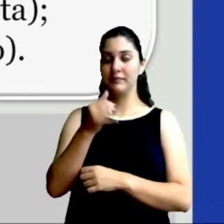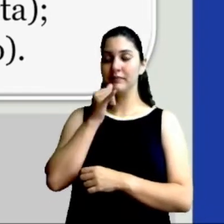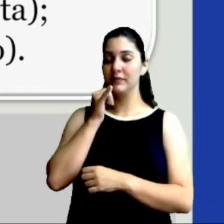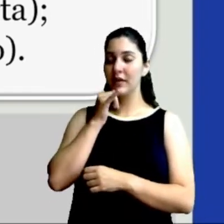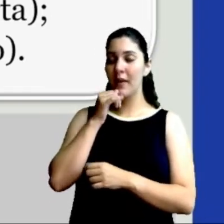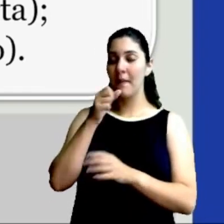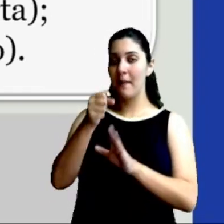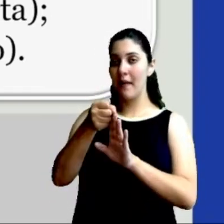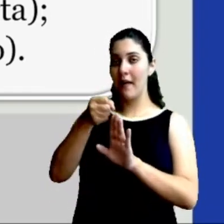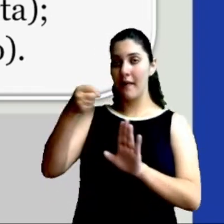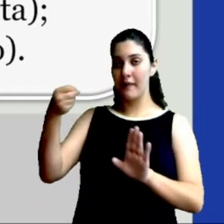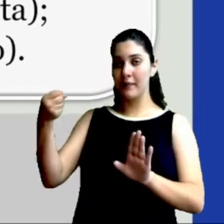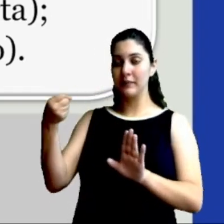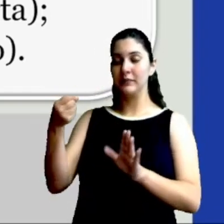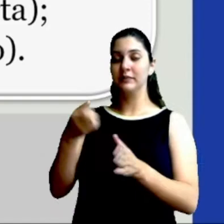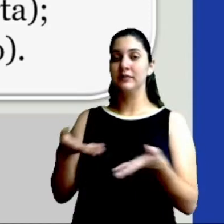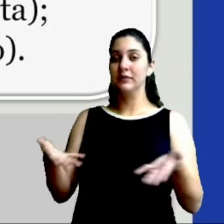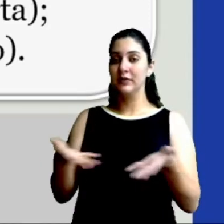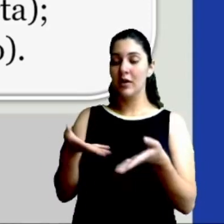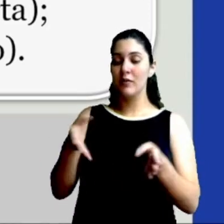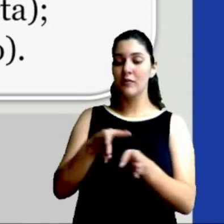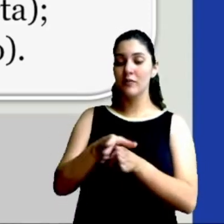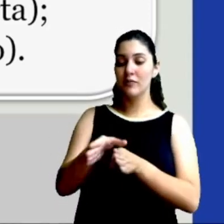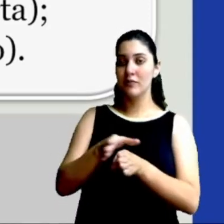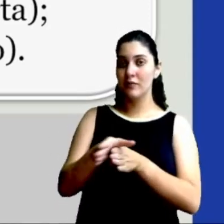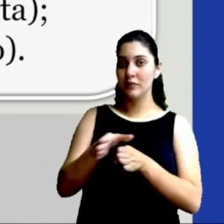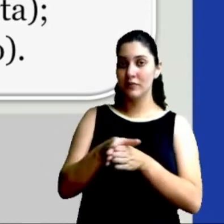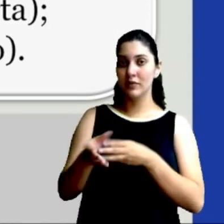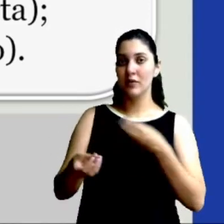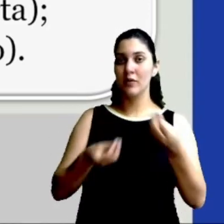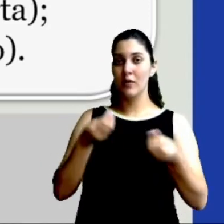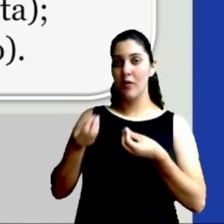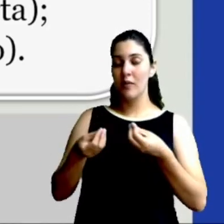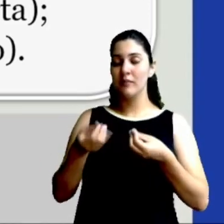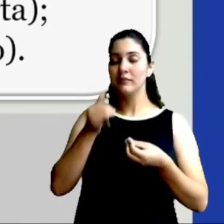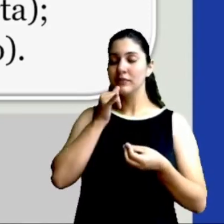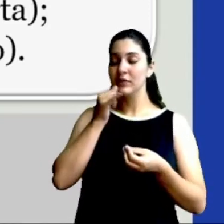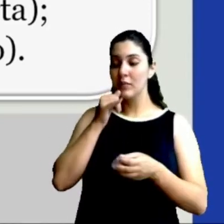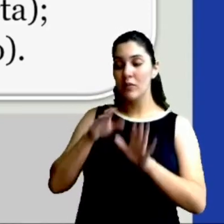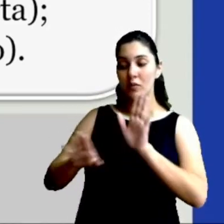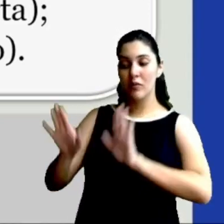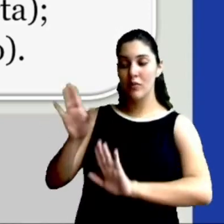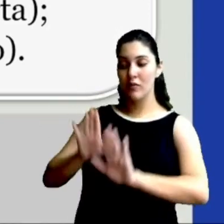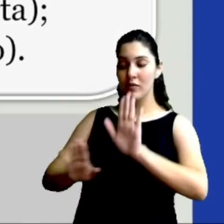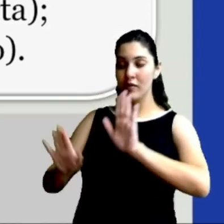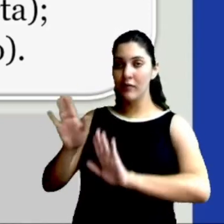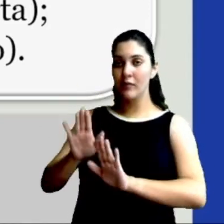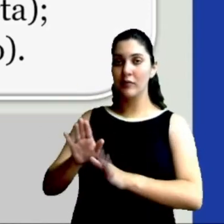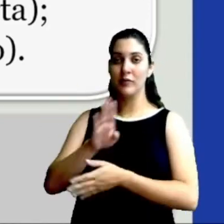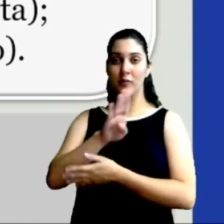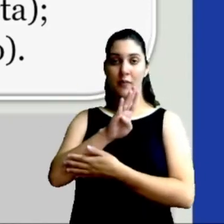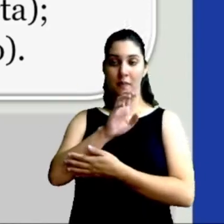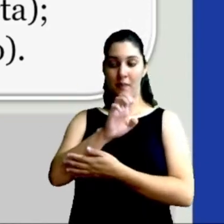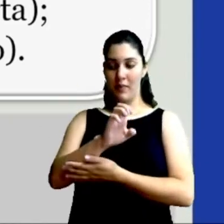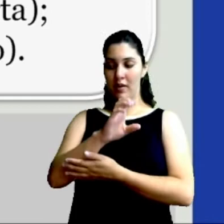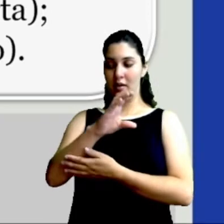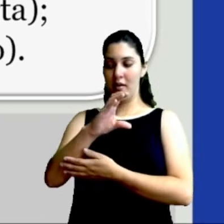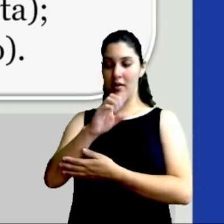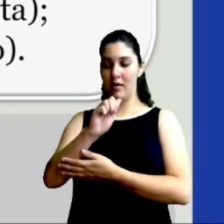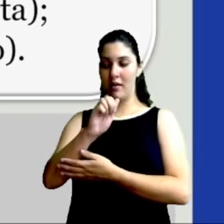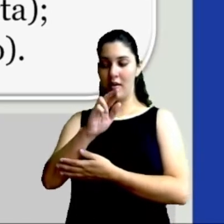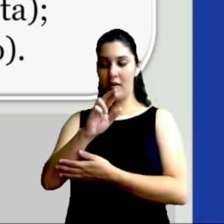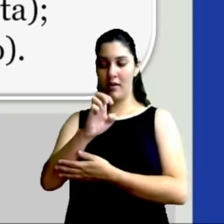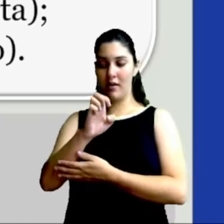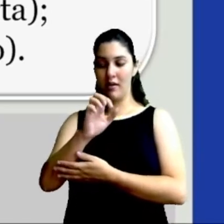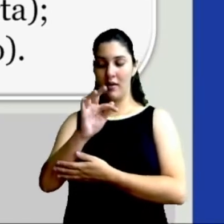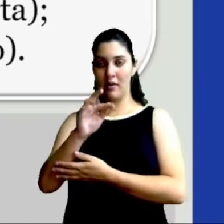E agora, dá um conselho para dizer seja cuidadoso, be careful, certo? Então, a gente